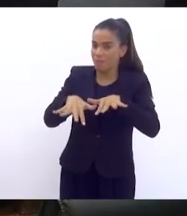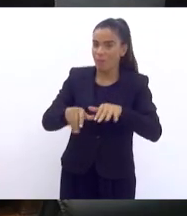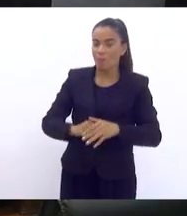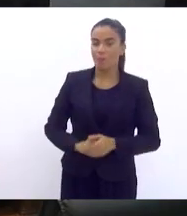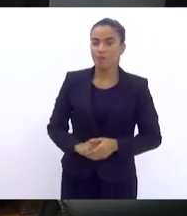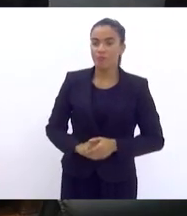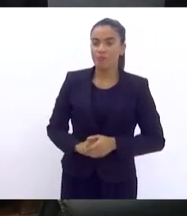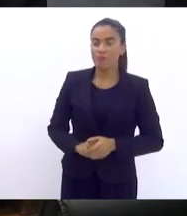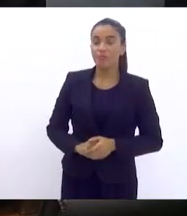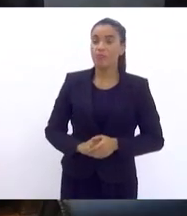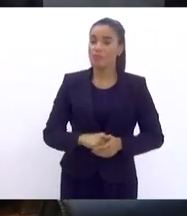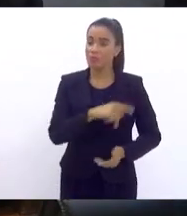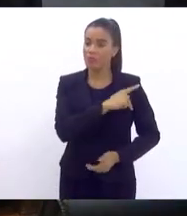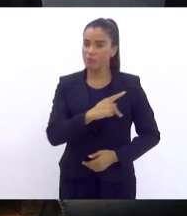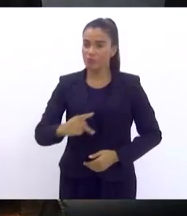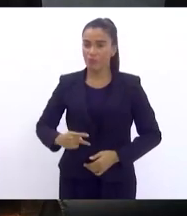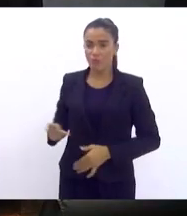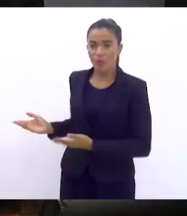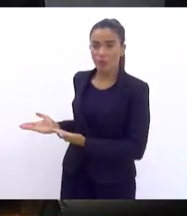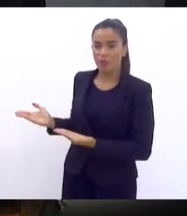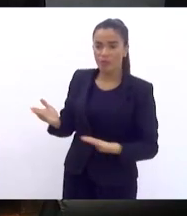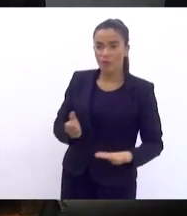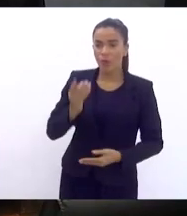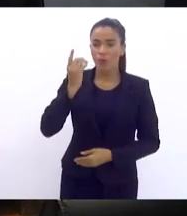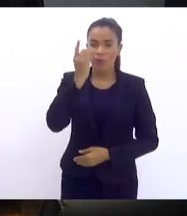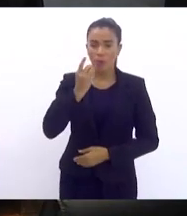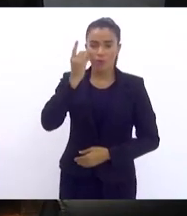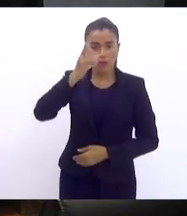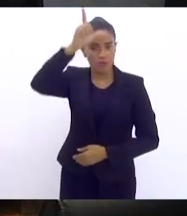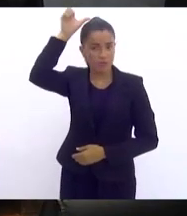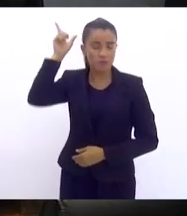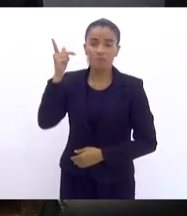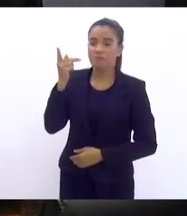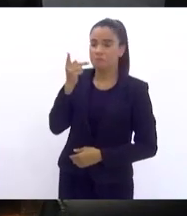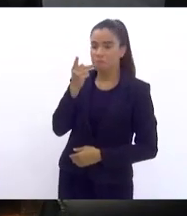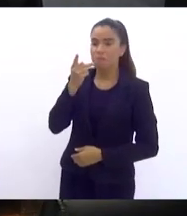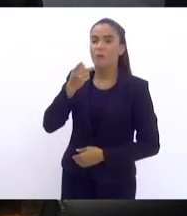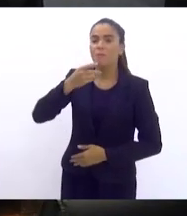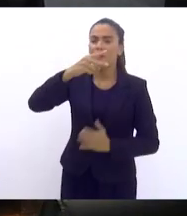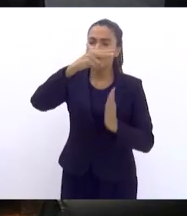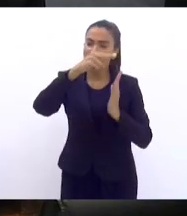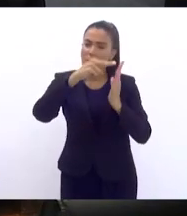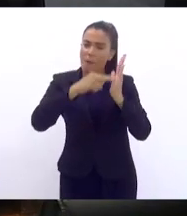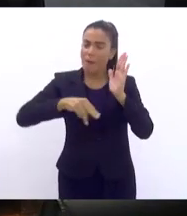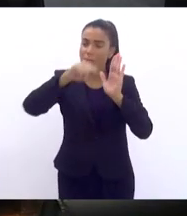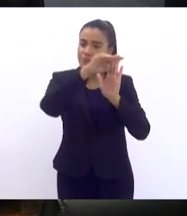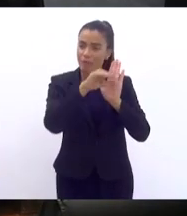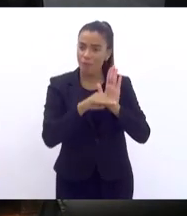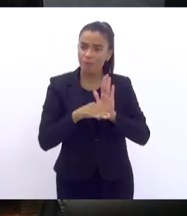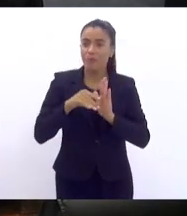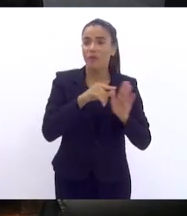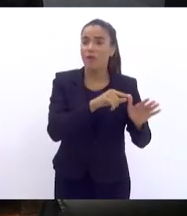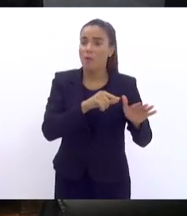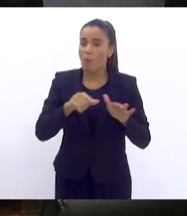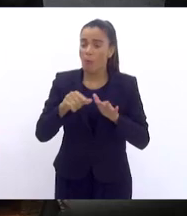A presidência convida o senhor deputado Luiz Paulo para fazer a leitura da ata da sessão anterior.